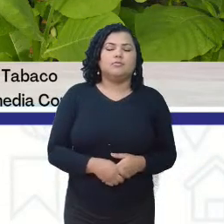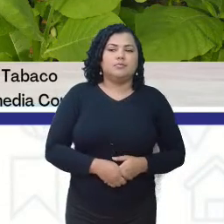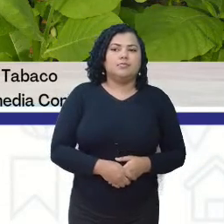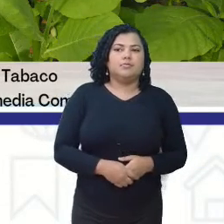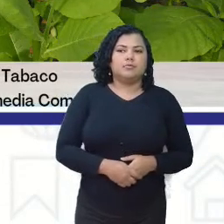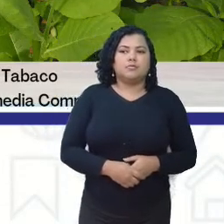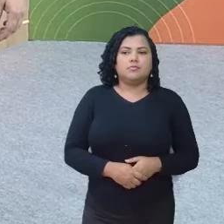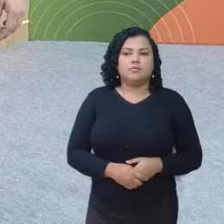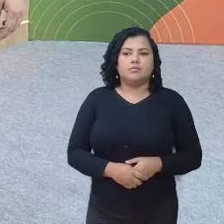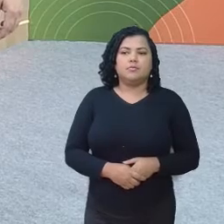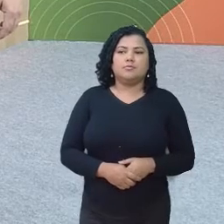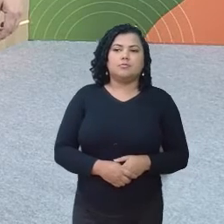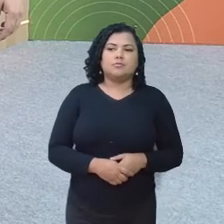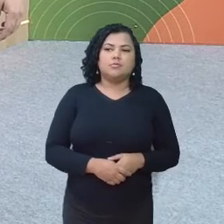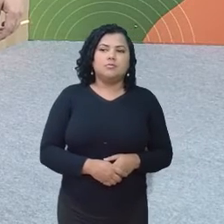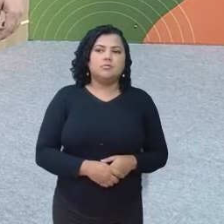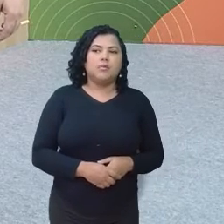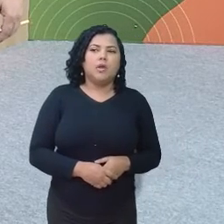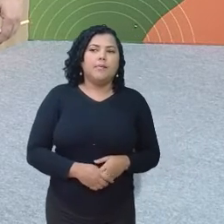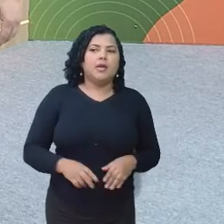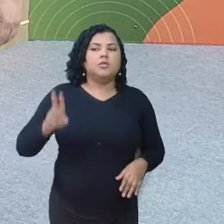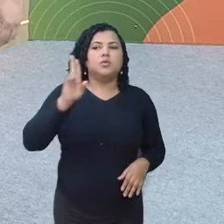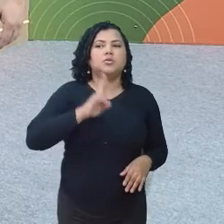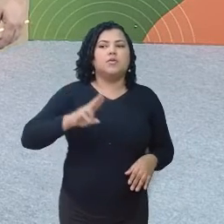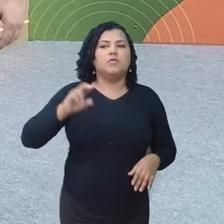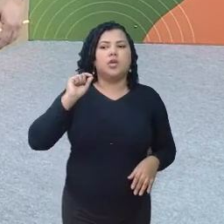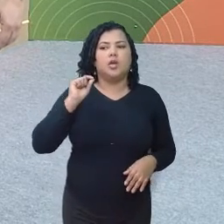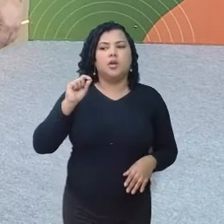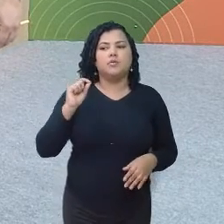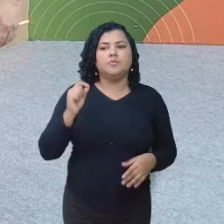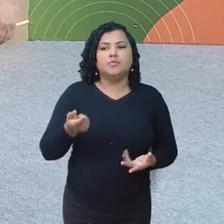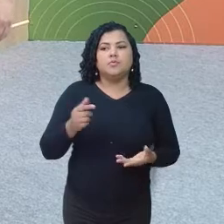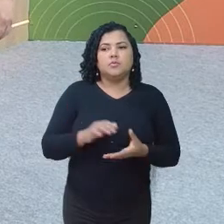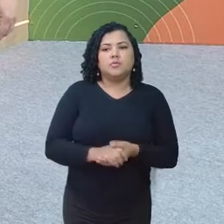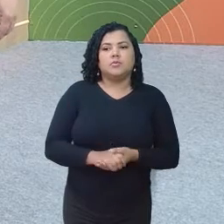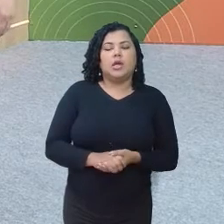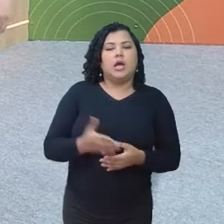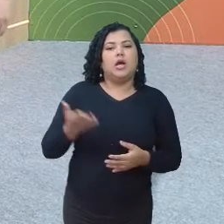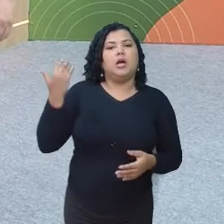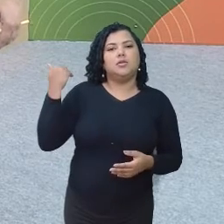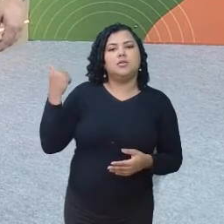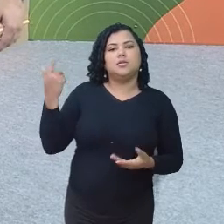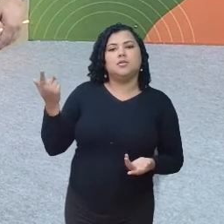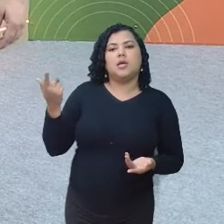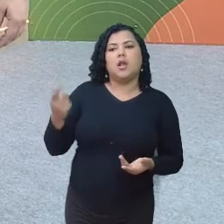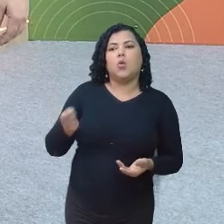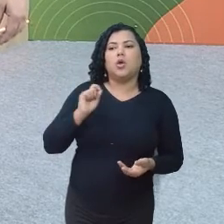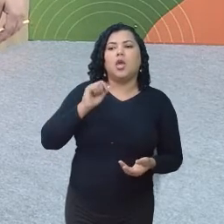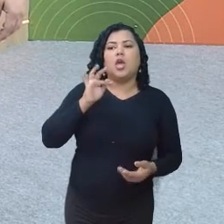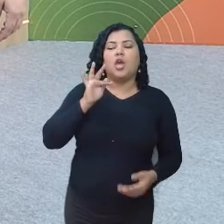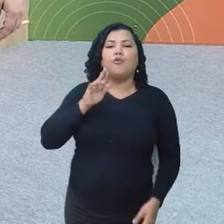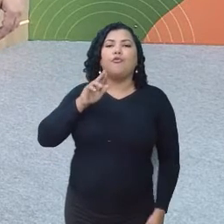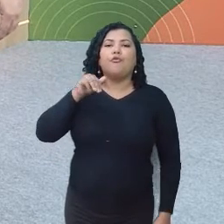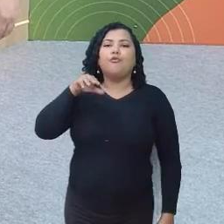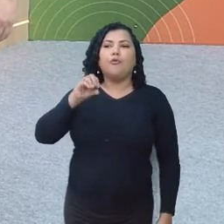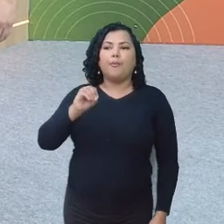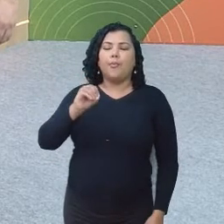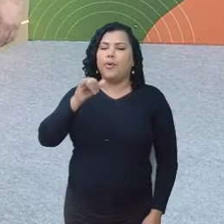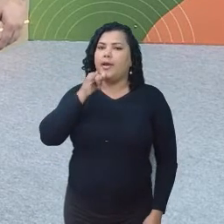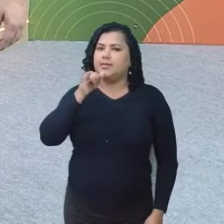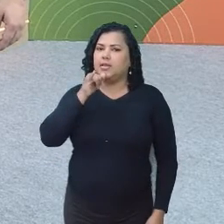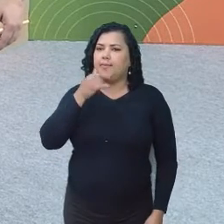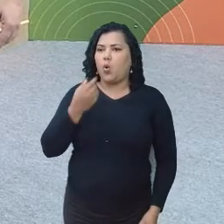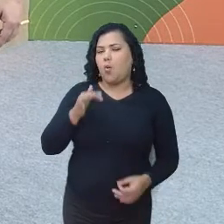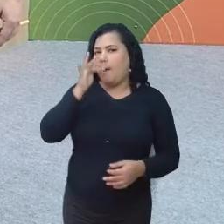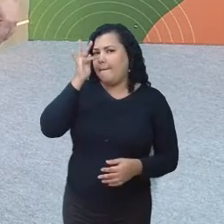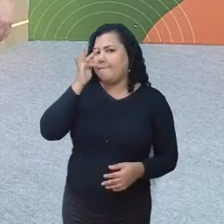utilizava o trabalho livre. O fumo, né, as drogas do sertão, o fumo era trocado por escravos,